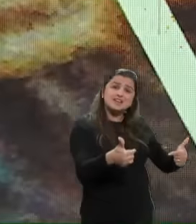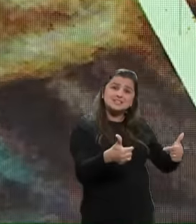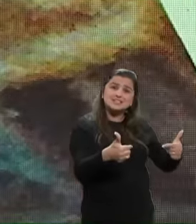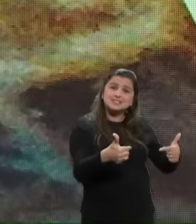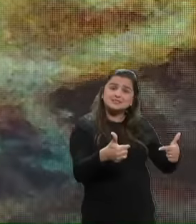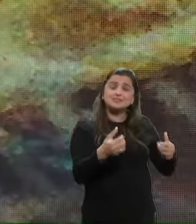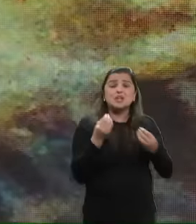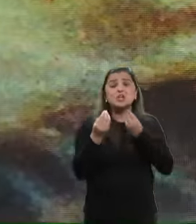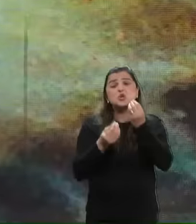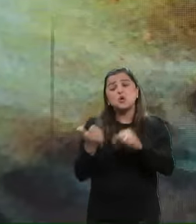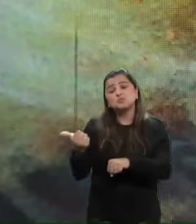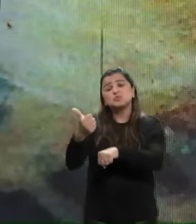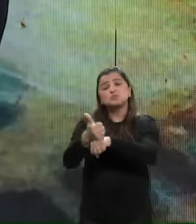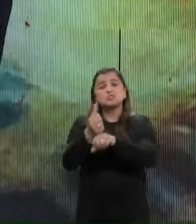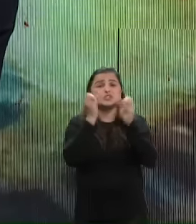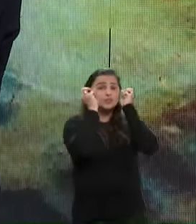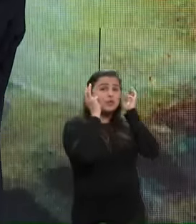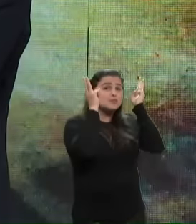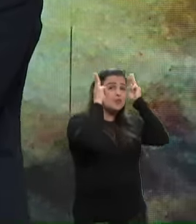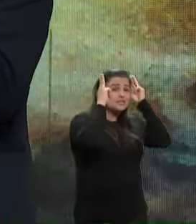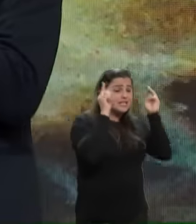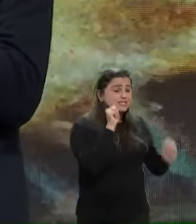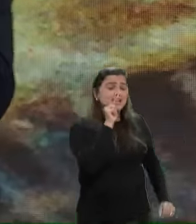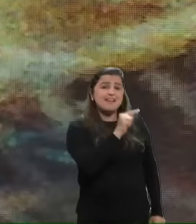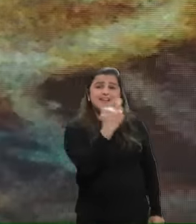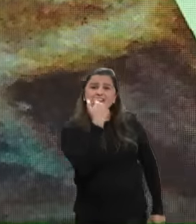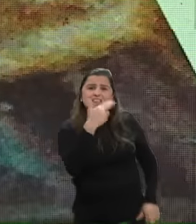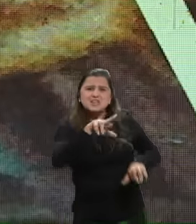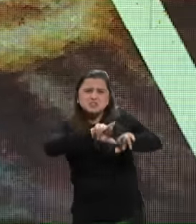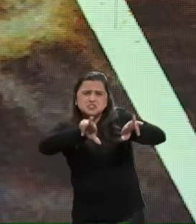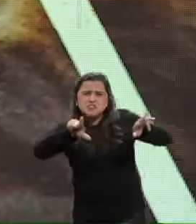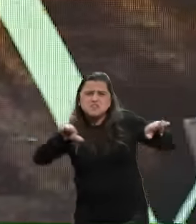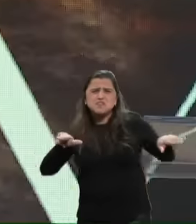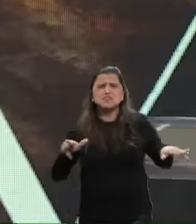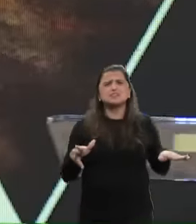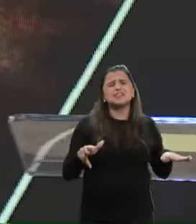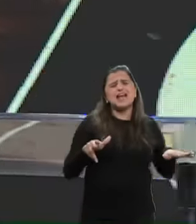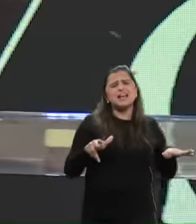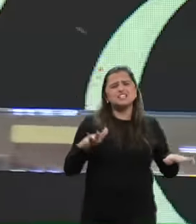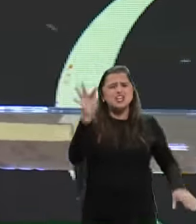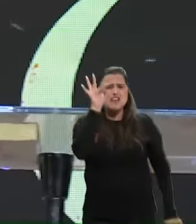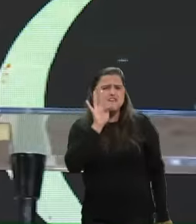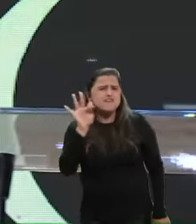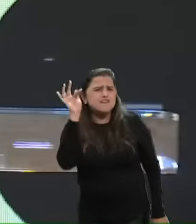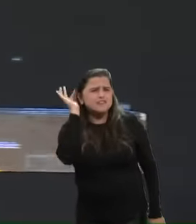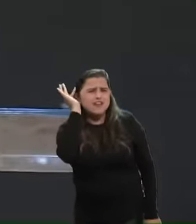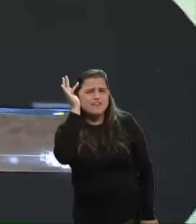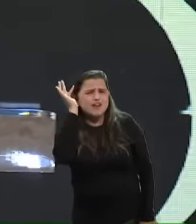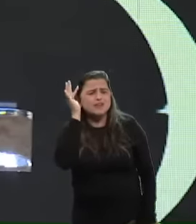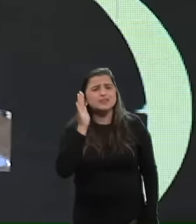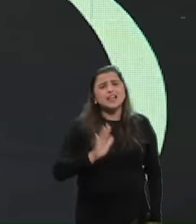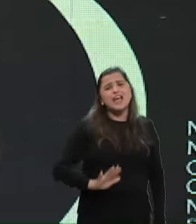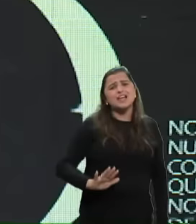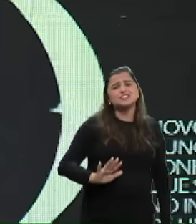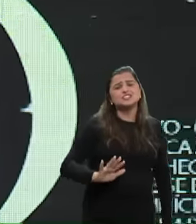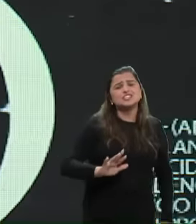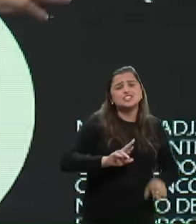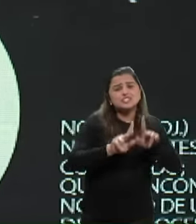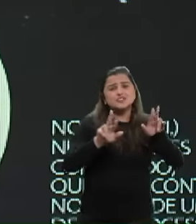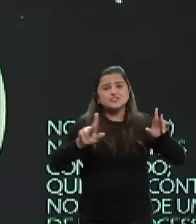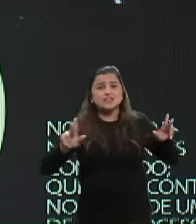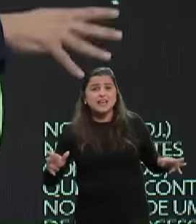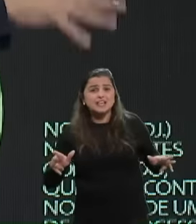era muito difícil. Moisés falava diferente língua, formado na faculdade de Egipto. Moisés era experto em deidade, conhecia